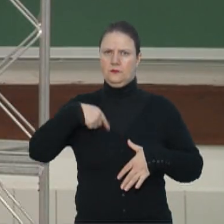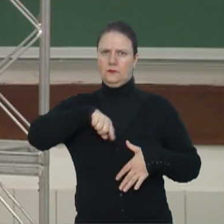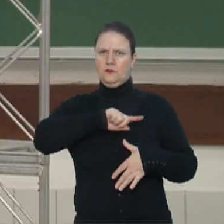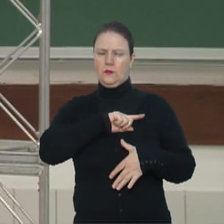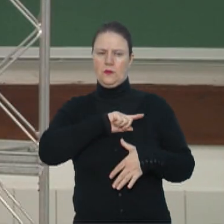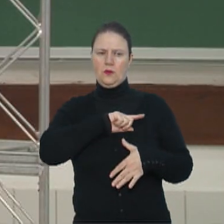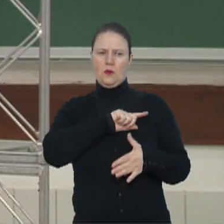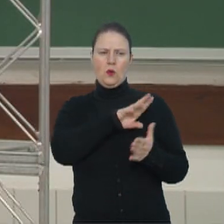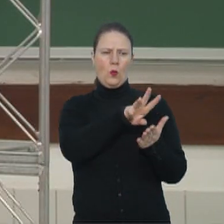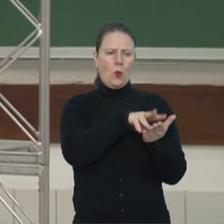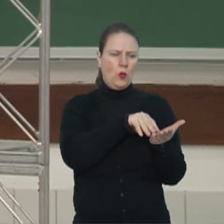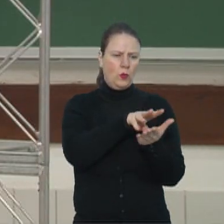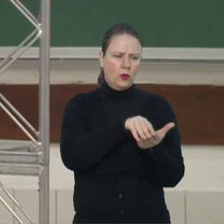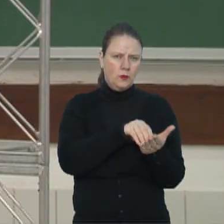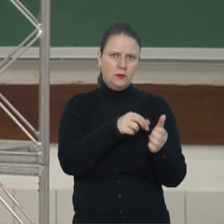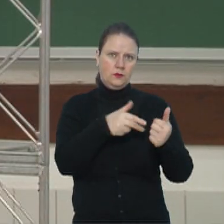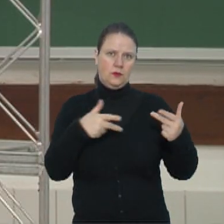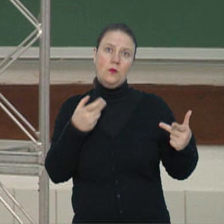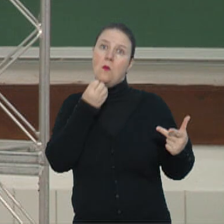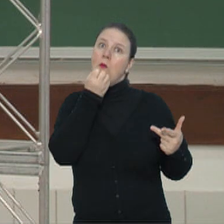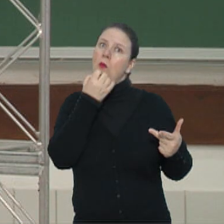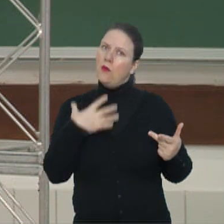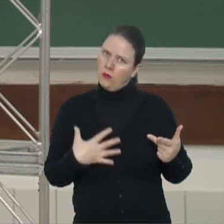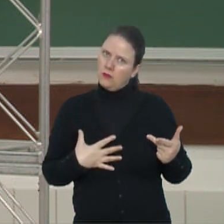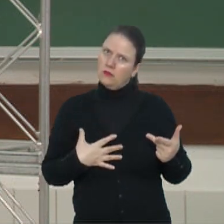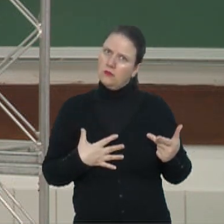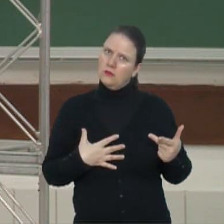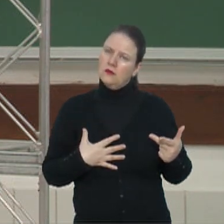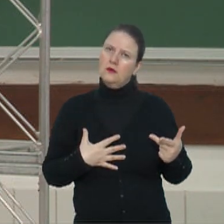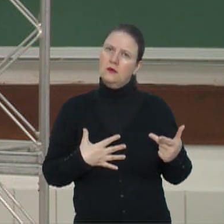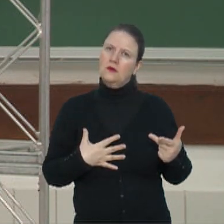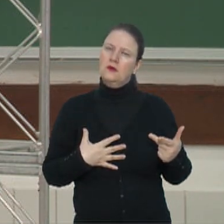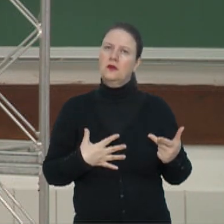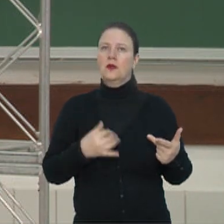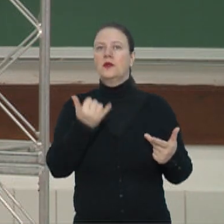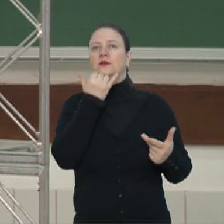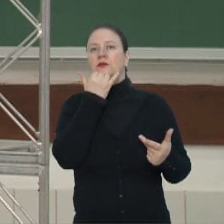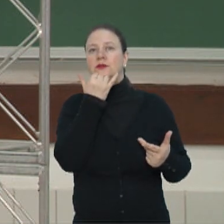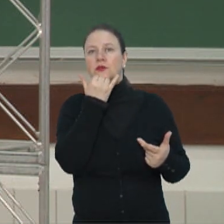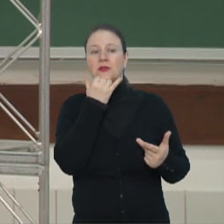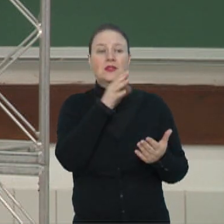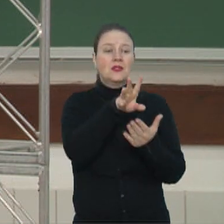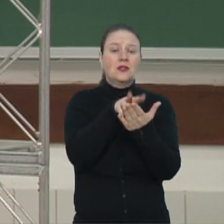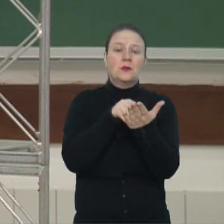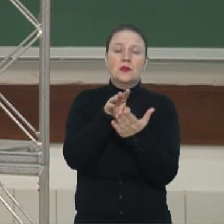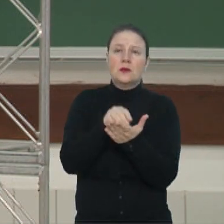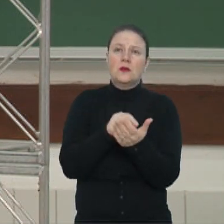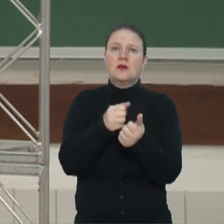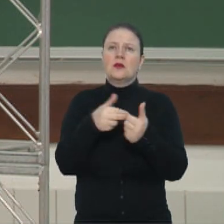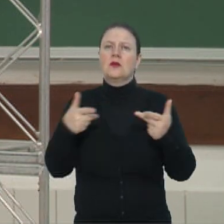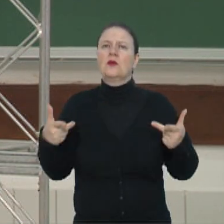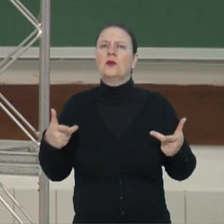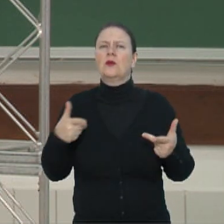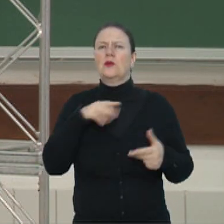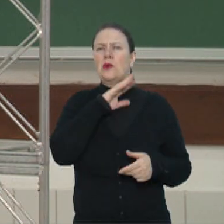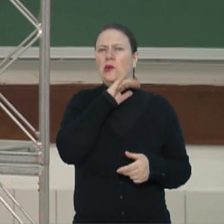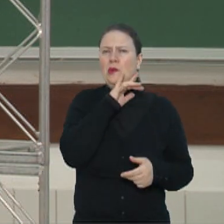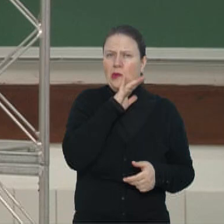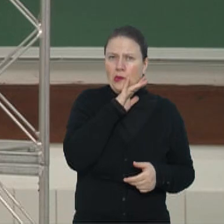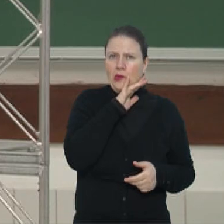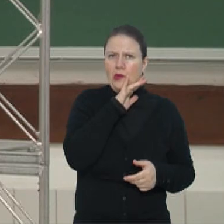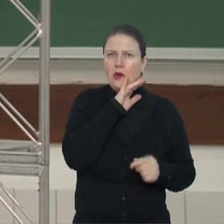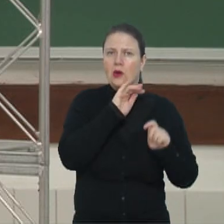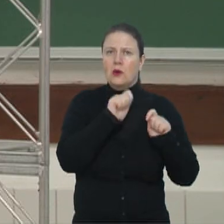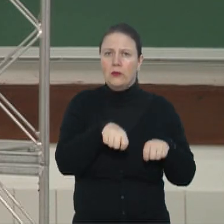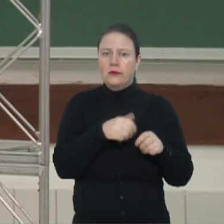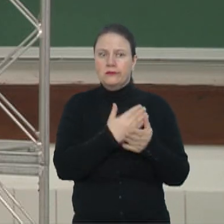imita alguma coisa boa, a gente tende... quando a gente imita alguma coisa ruim, a gente tende a ir além